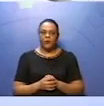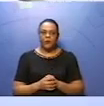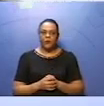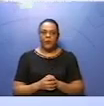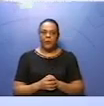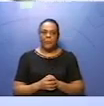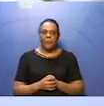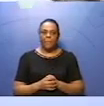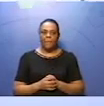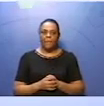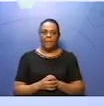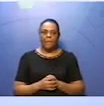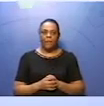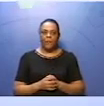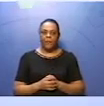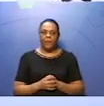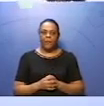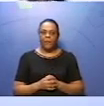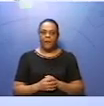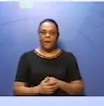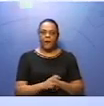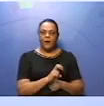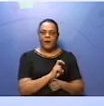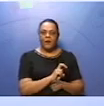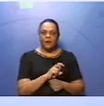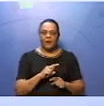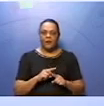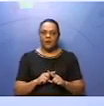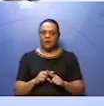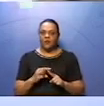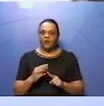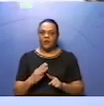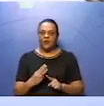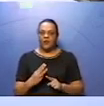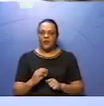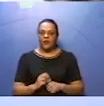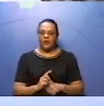Continha que é o seguinte, 5 vezes 3, 15.